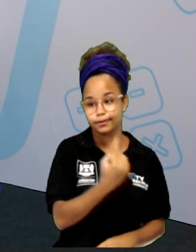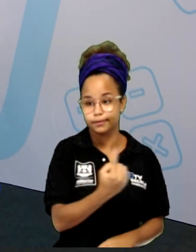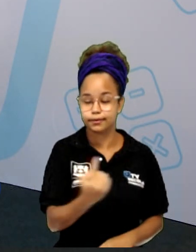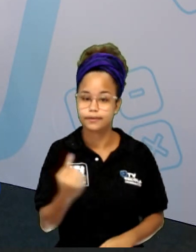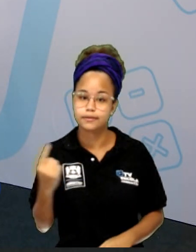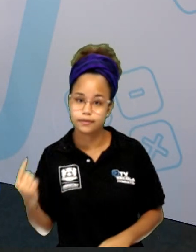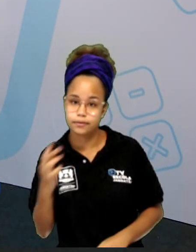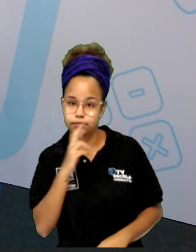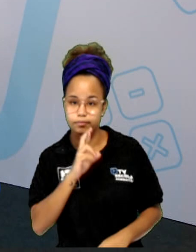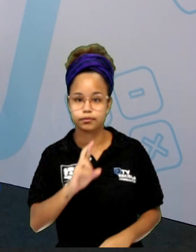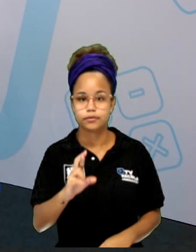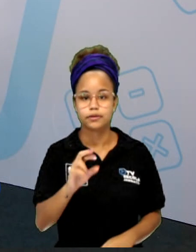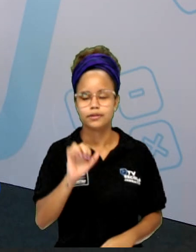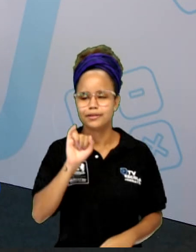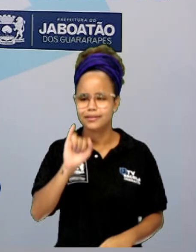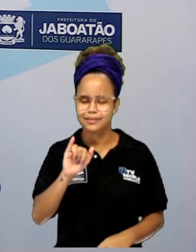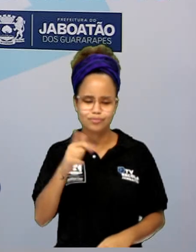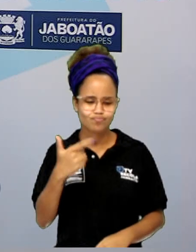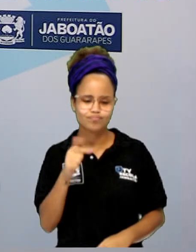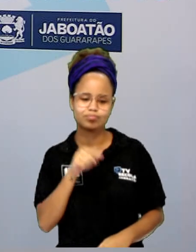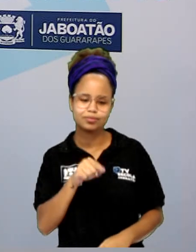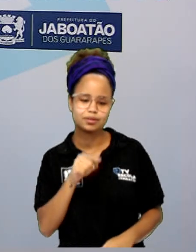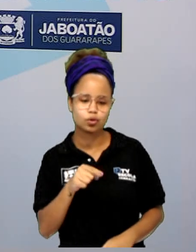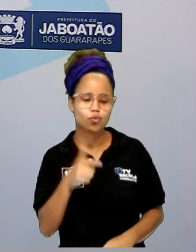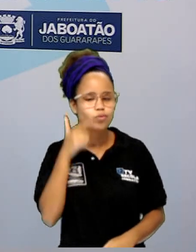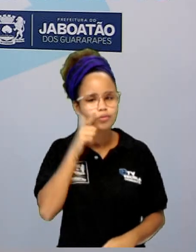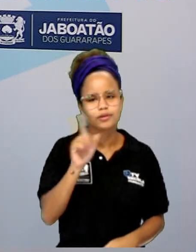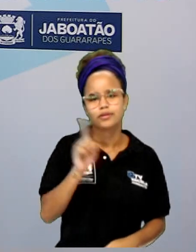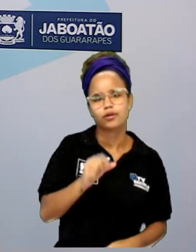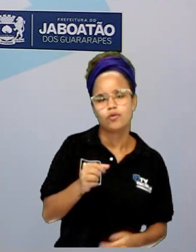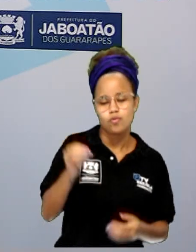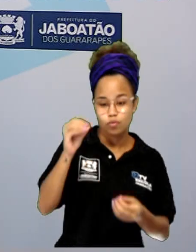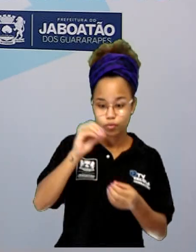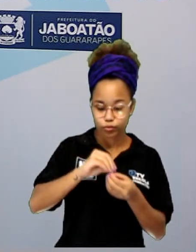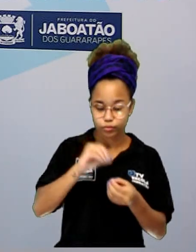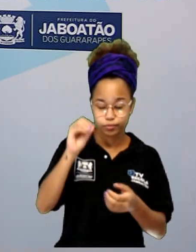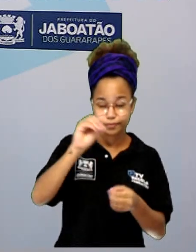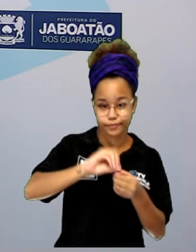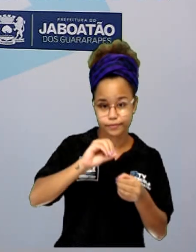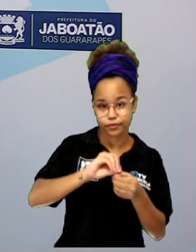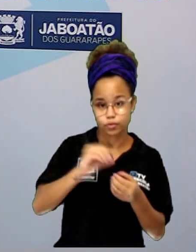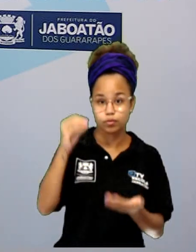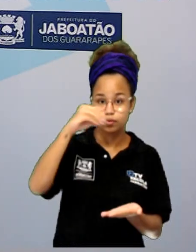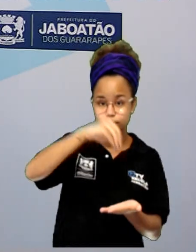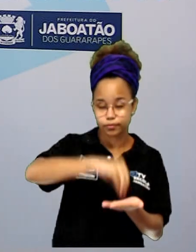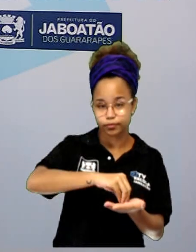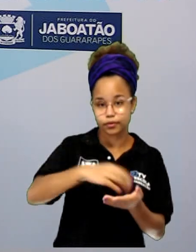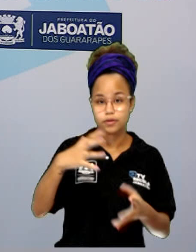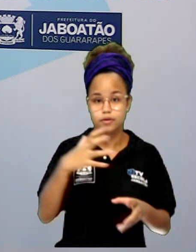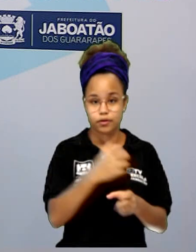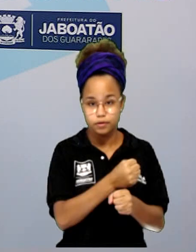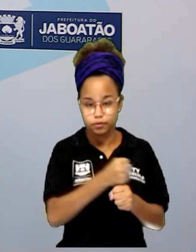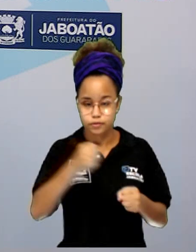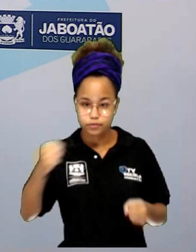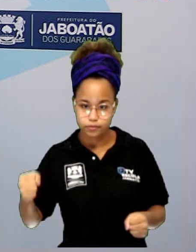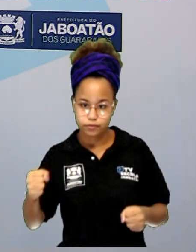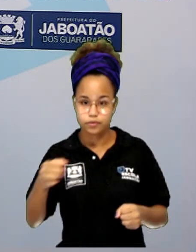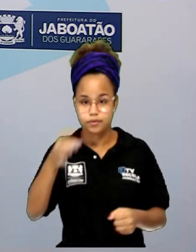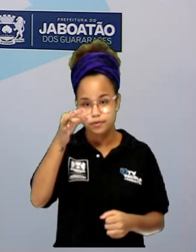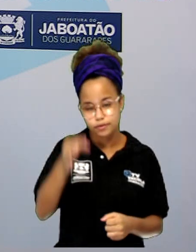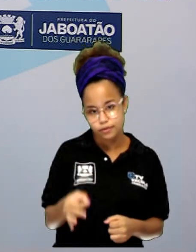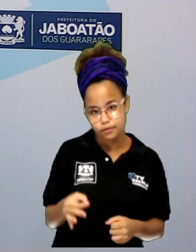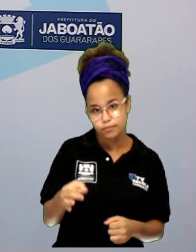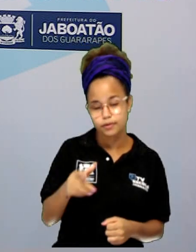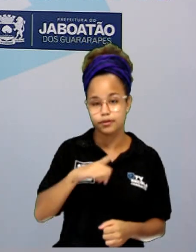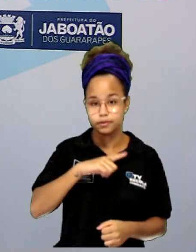Sem eles, seria impossível a gente gastar a quantidade correta de reagentes para obter a quantidade